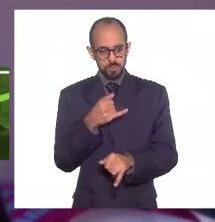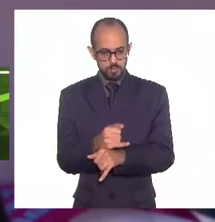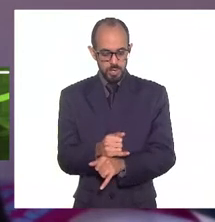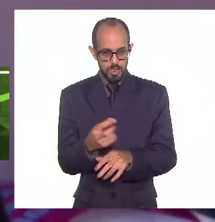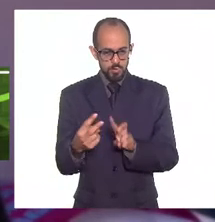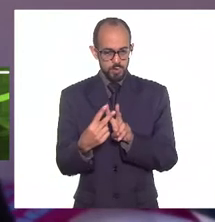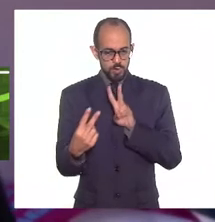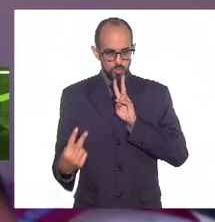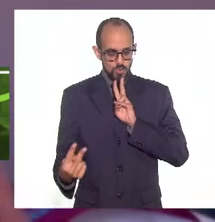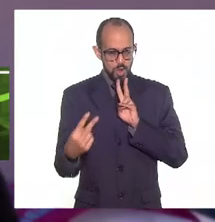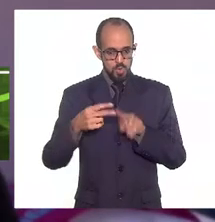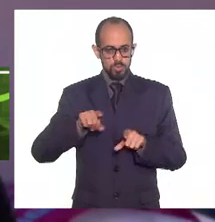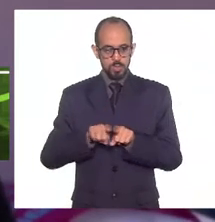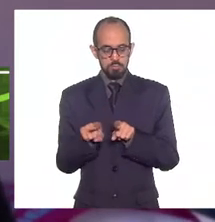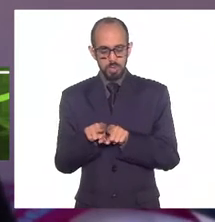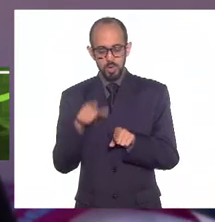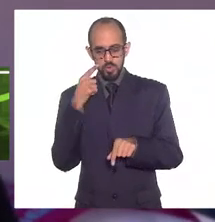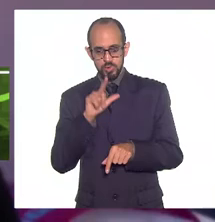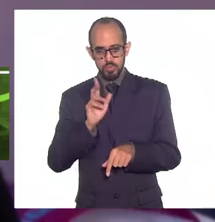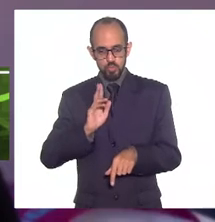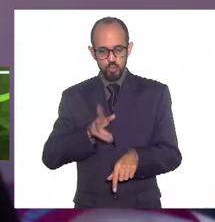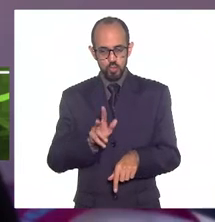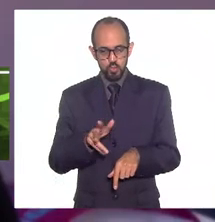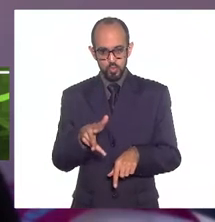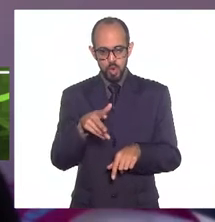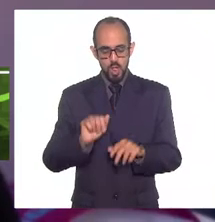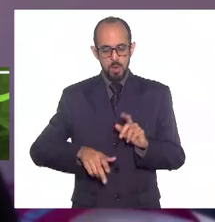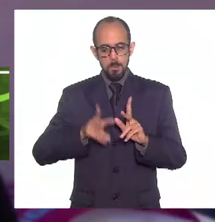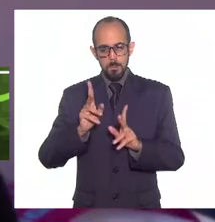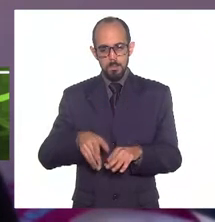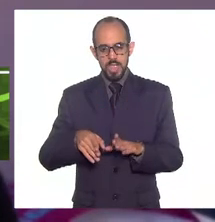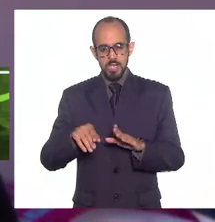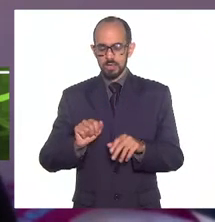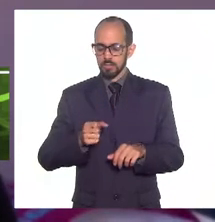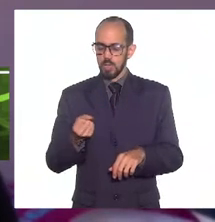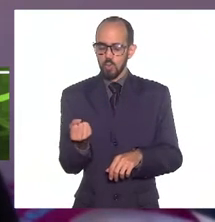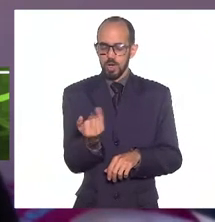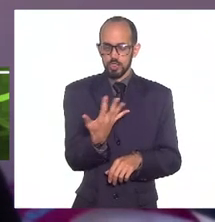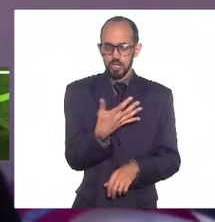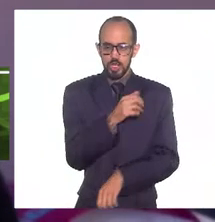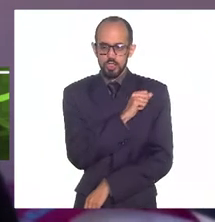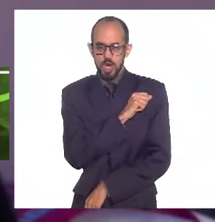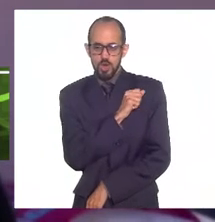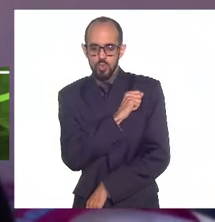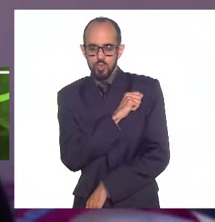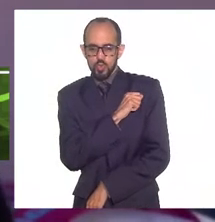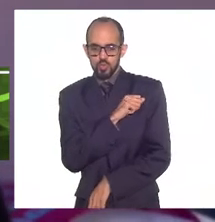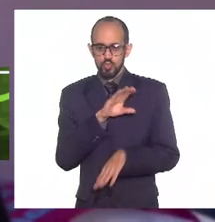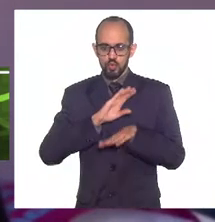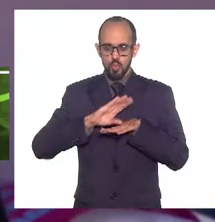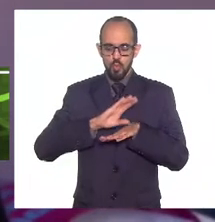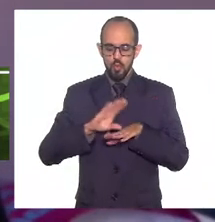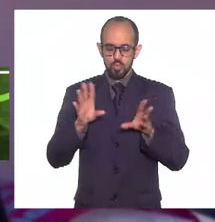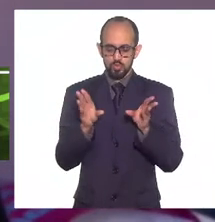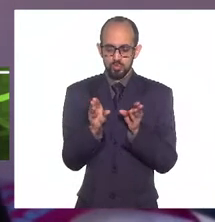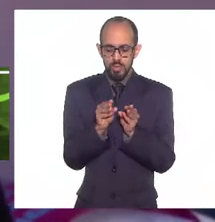manter o mesmo patamar de alunos em cursos de curta duração